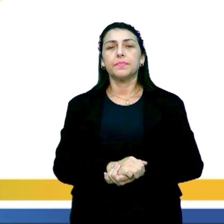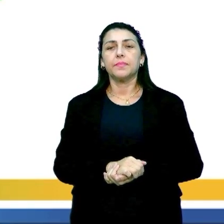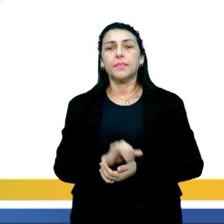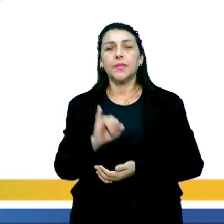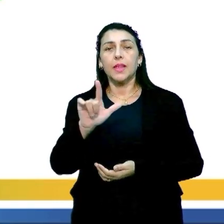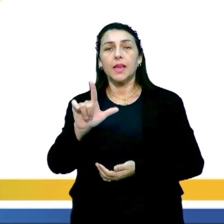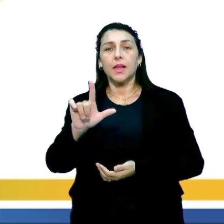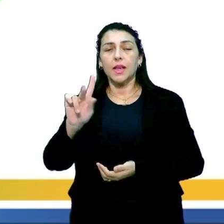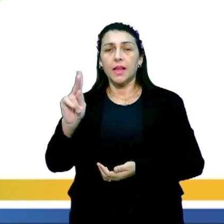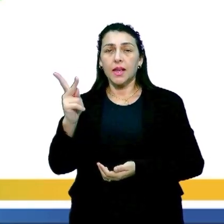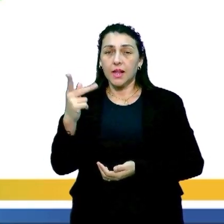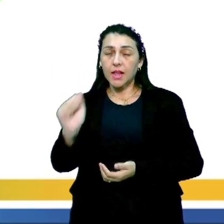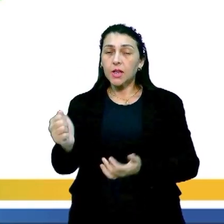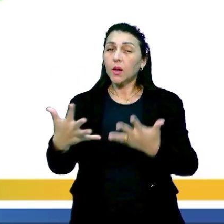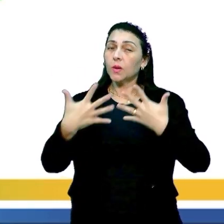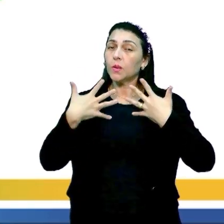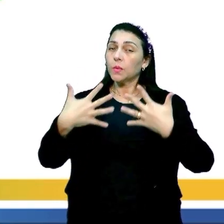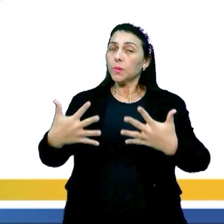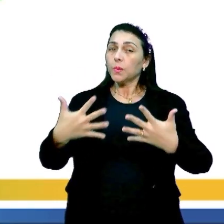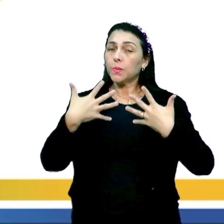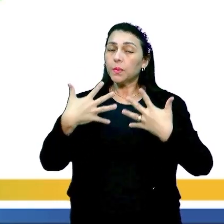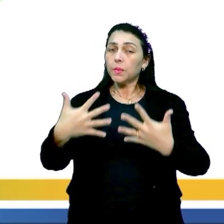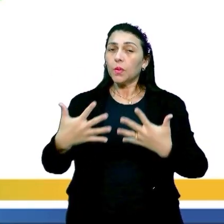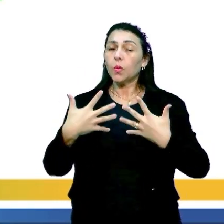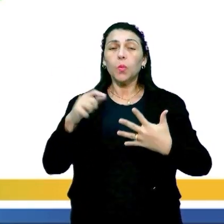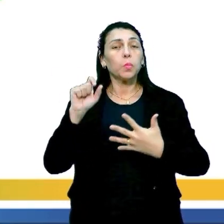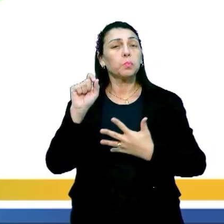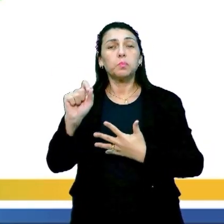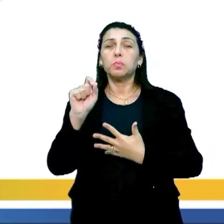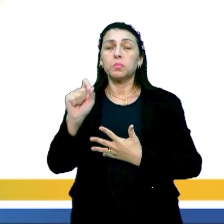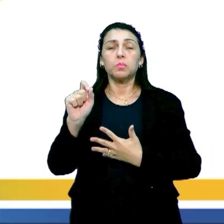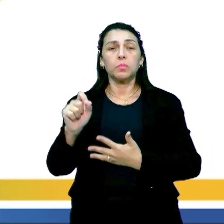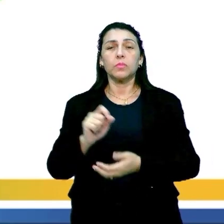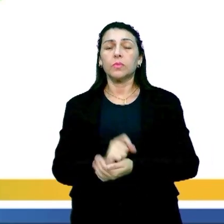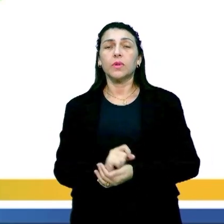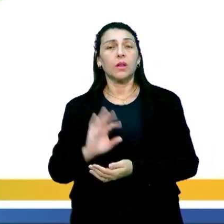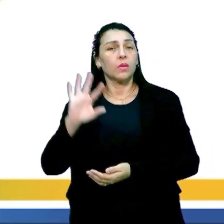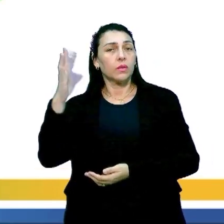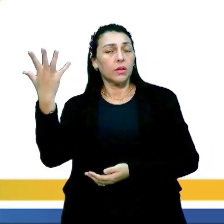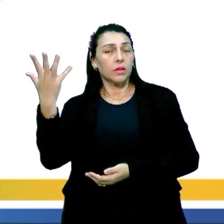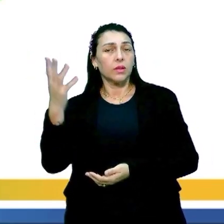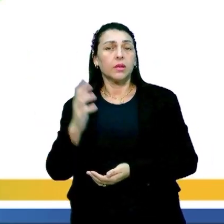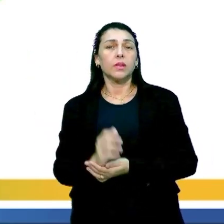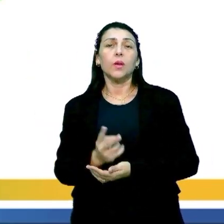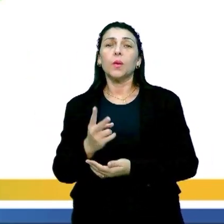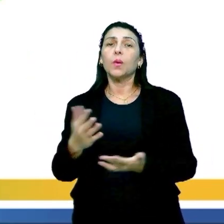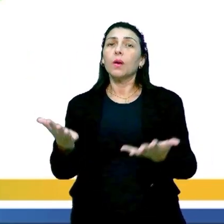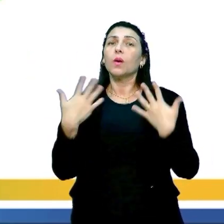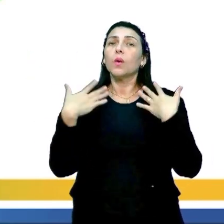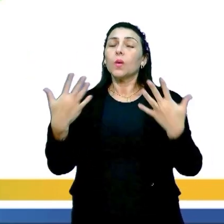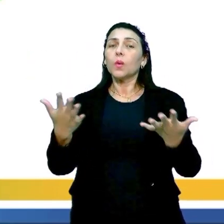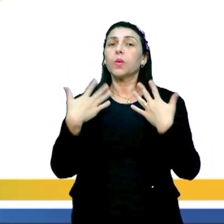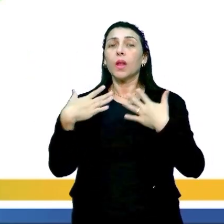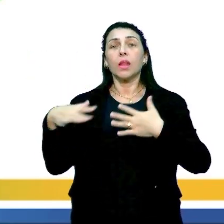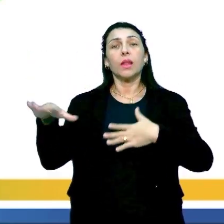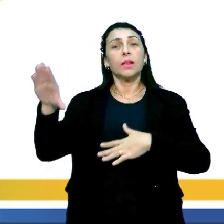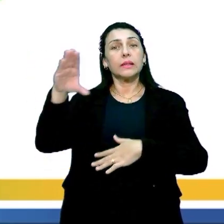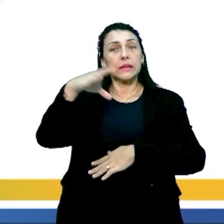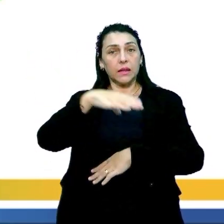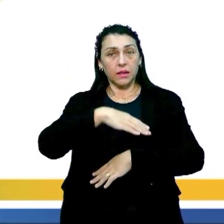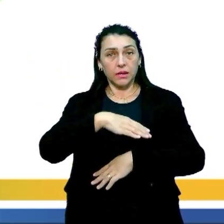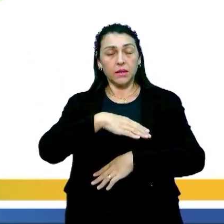ilha de calor ou ilhas de calor. O que acontece no verão? Nas